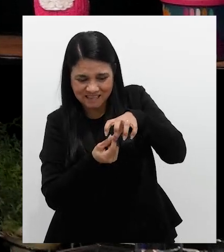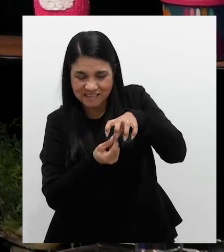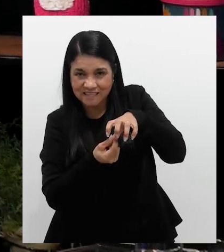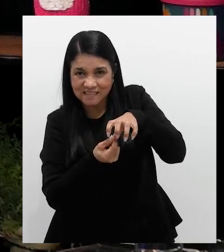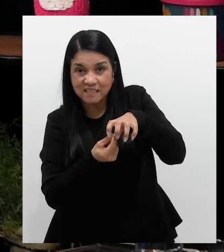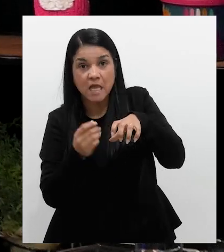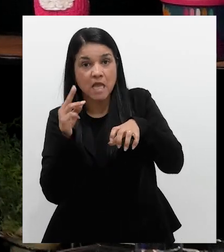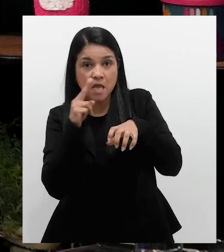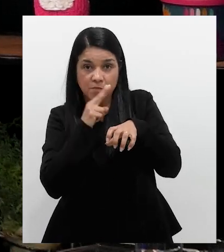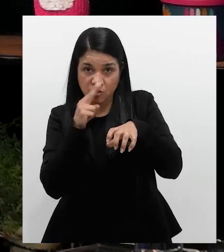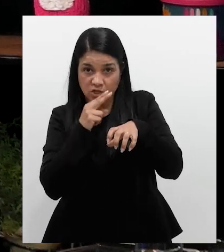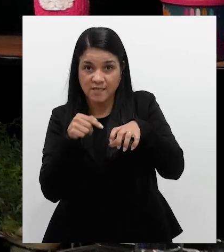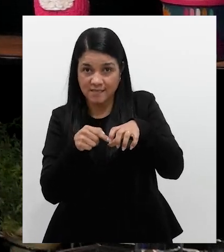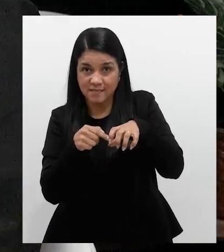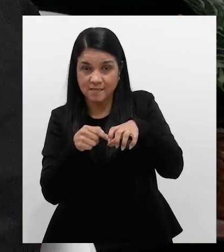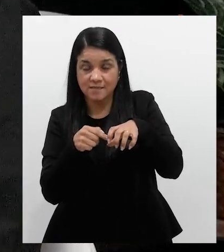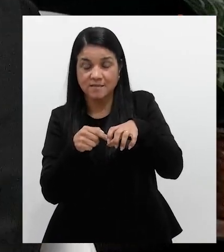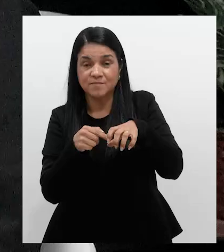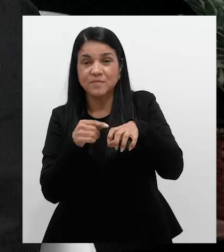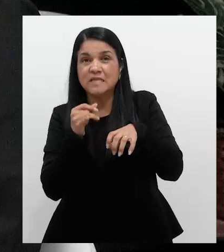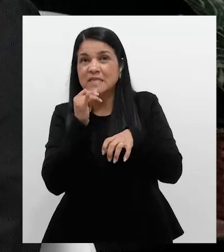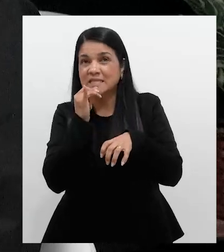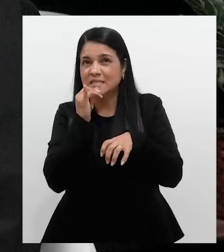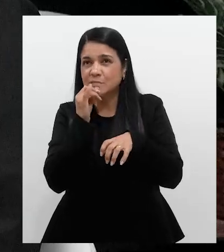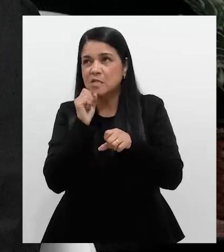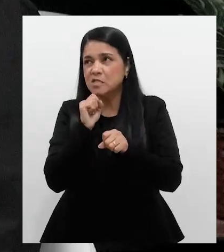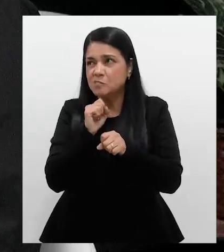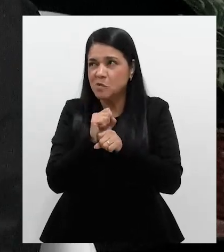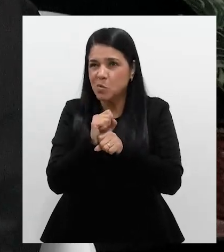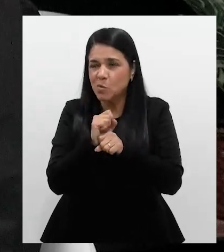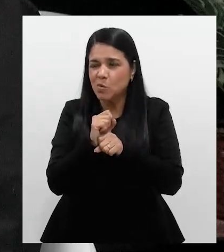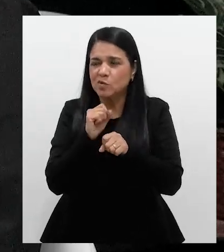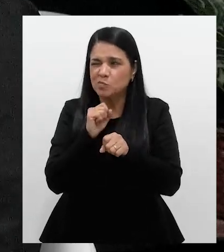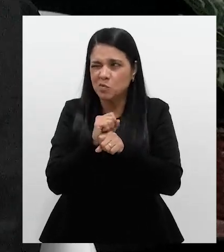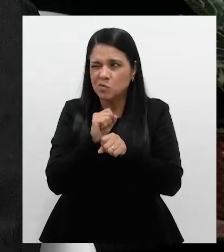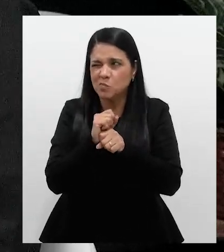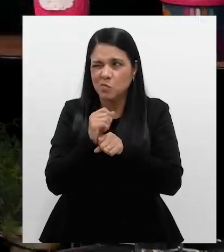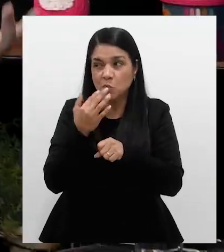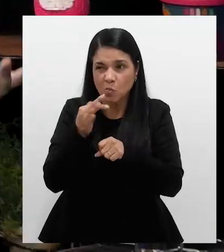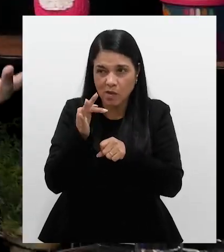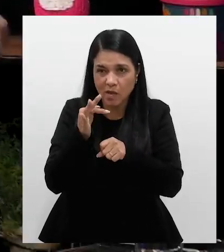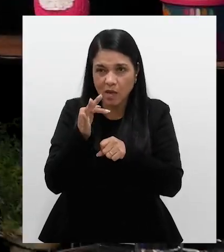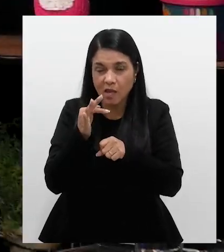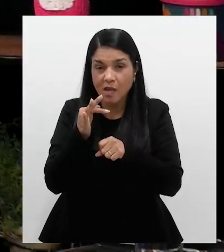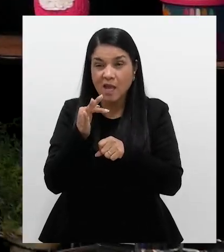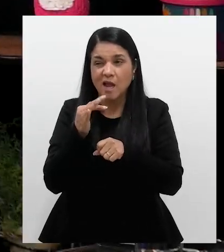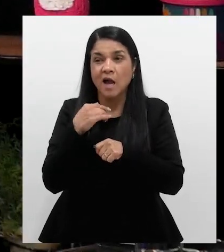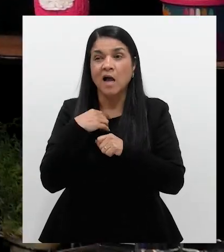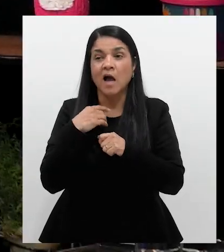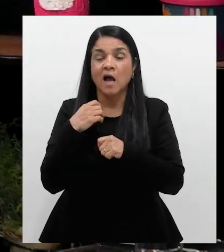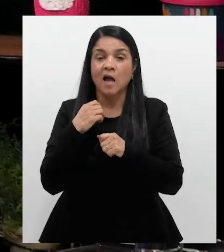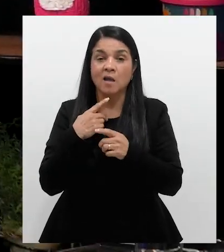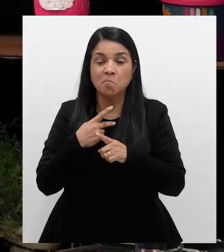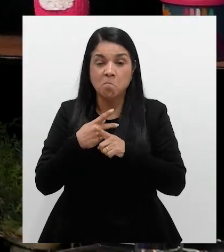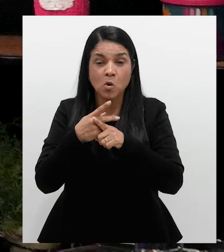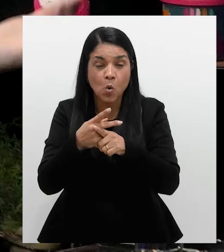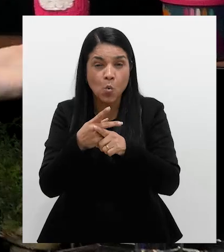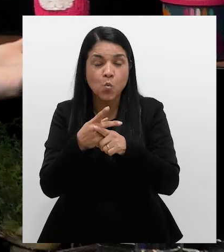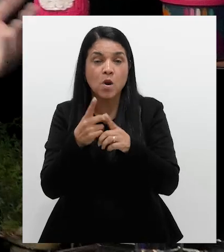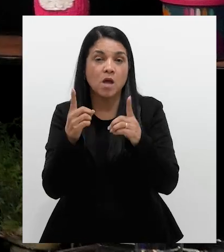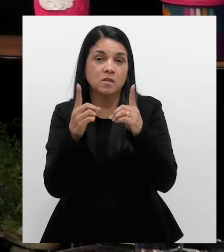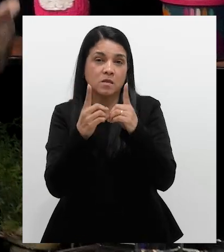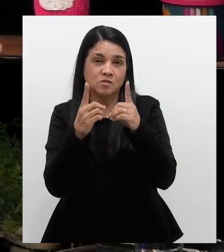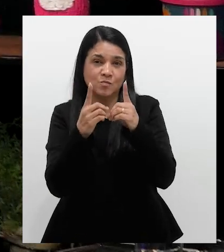posterior a uma consulta de emergência, porque é aquele famoso espera para doer, né? A pessoa espera o dente doer, quando dói, ela vai numa consulta